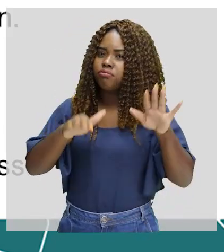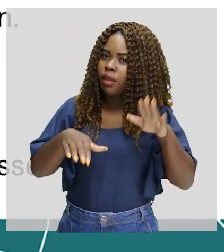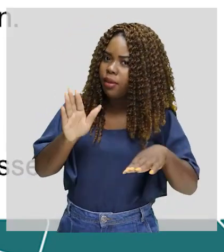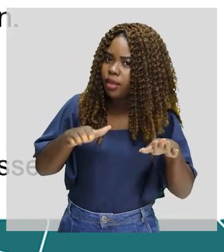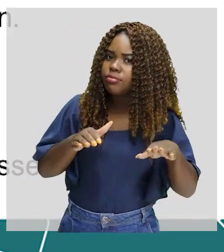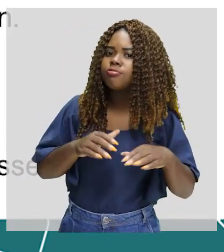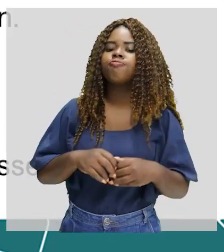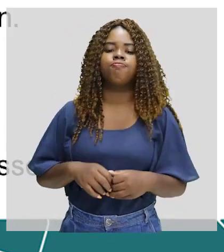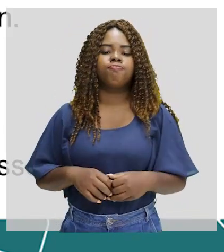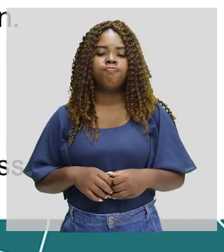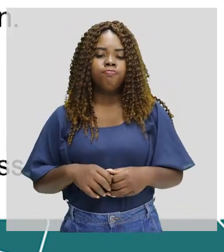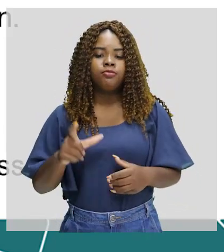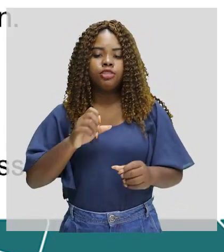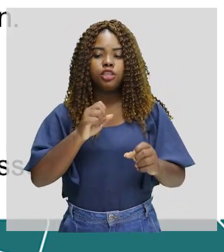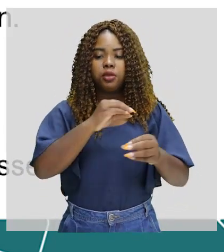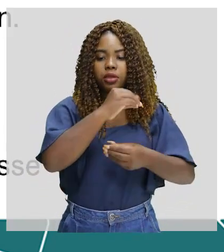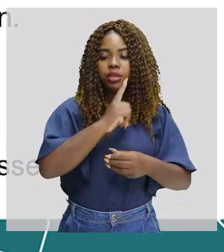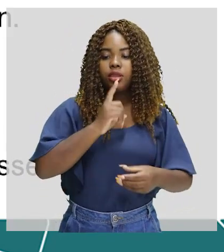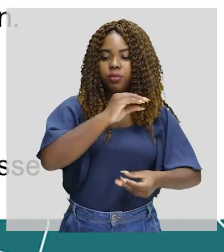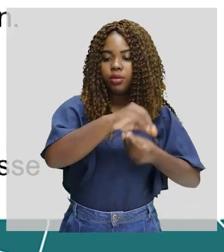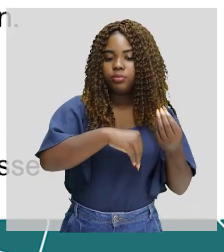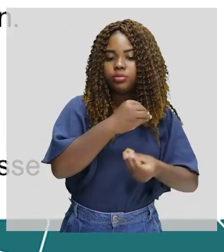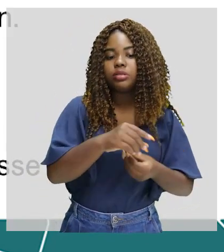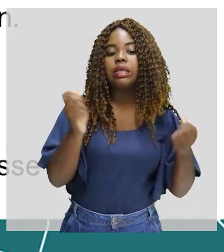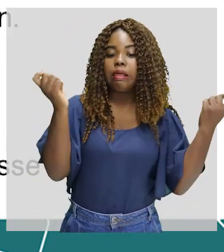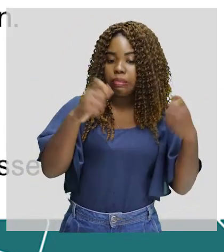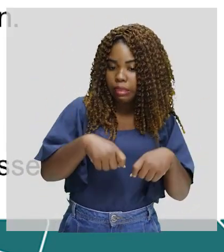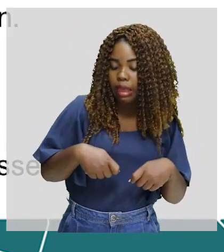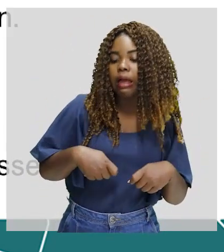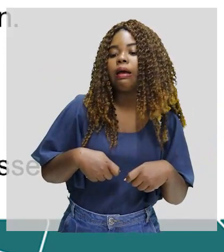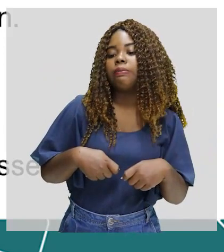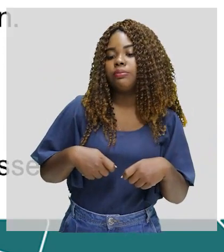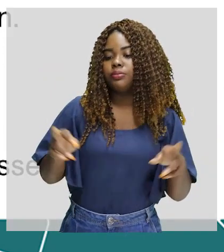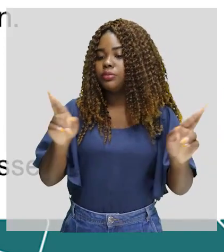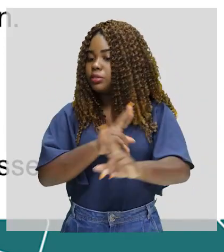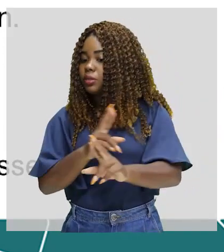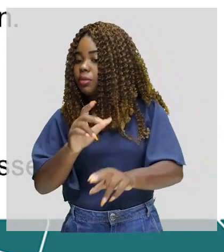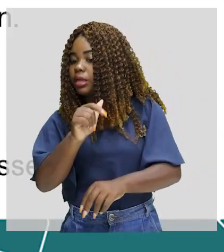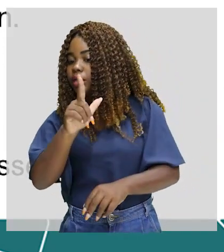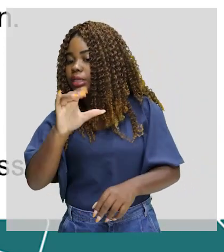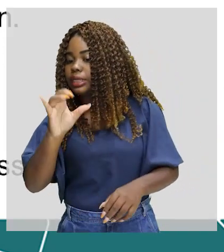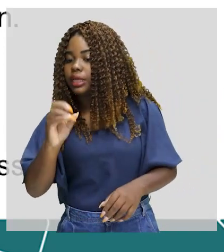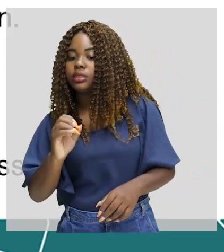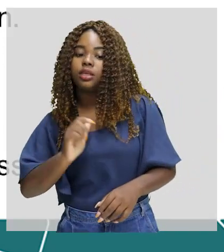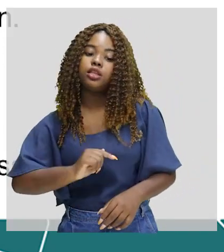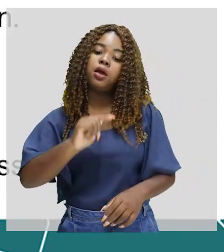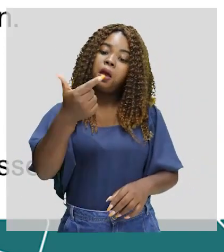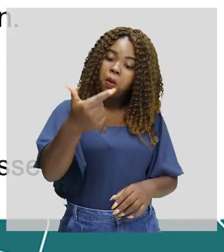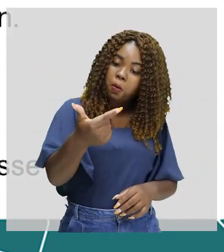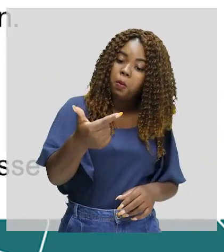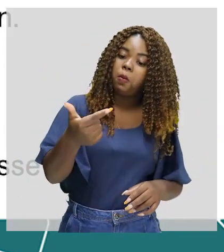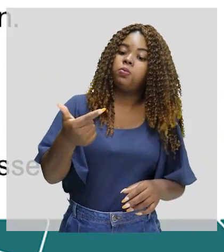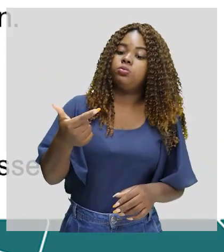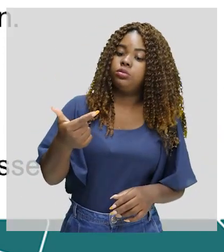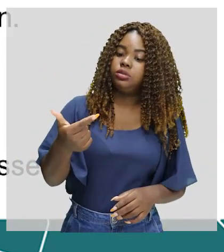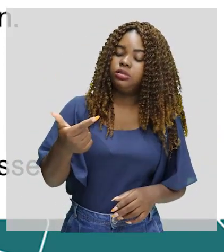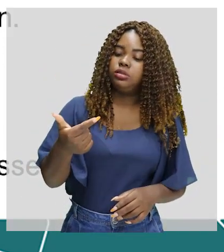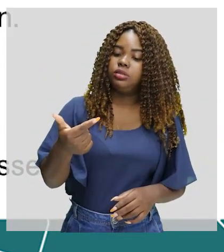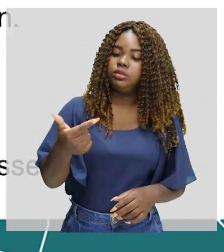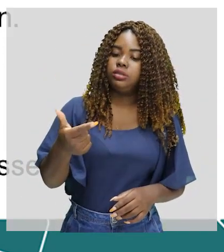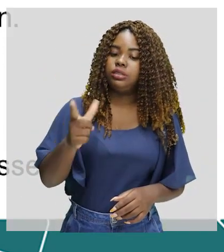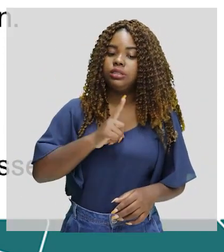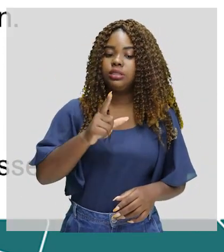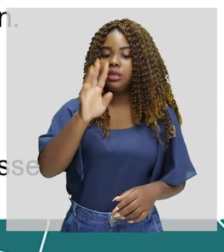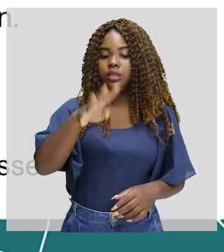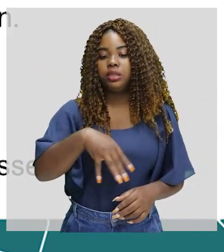De fato, uma substância pode agir como ácido em relação a outra que está abaixo dela na